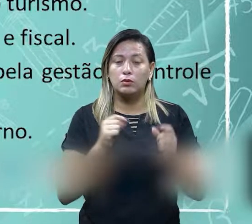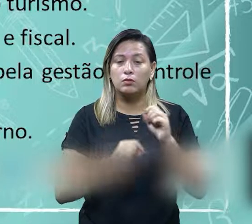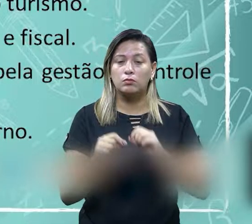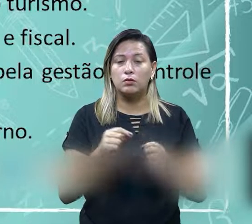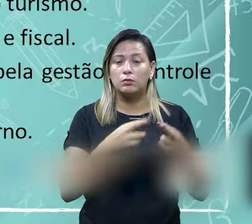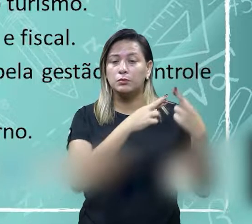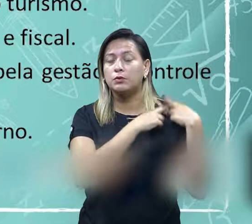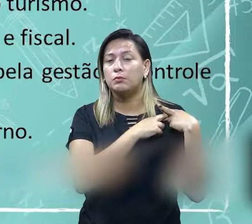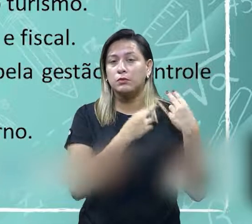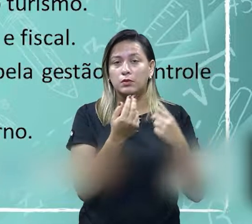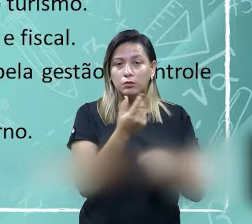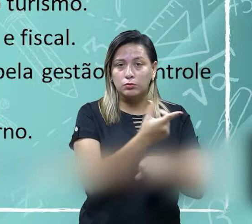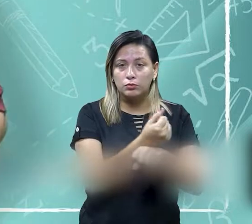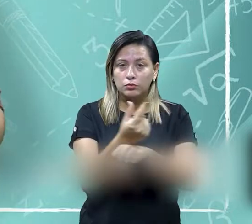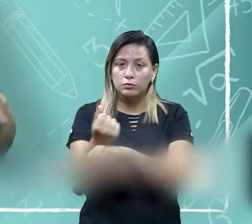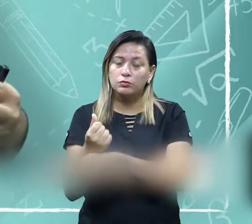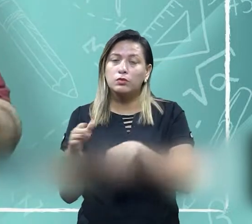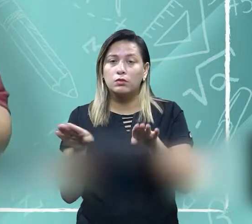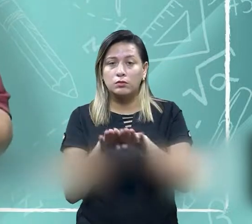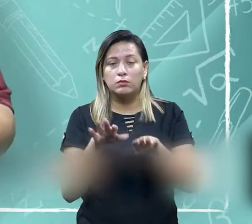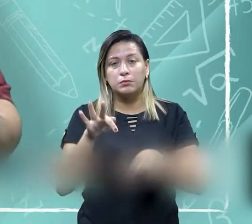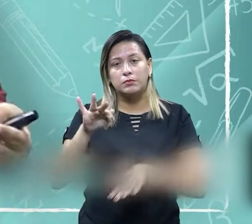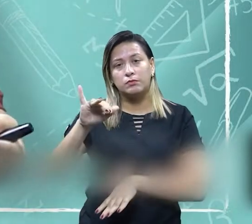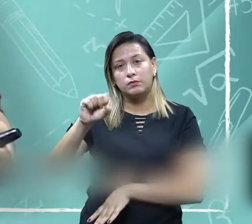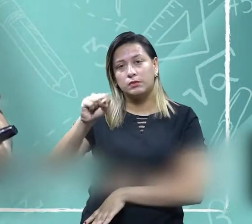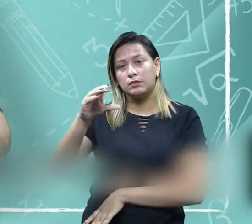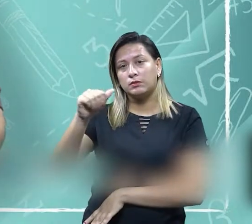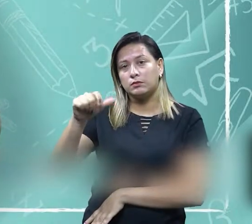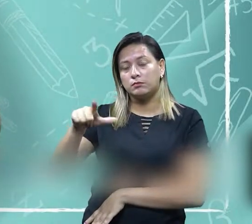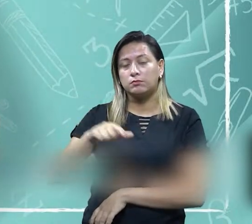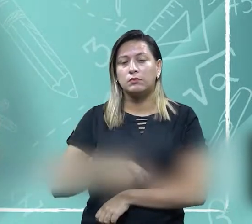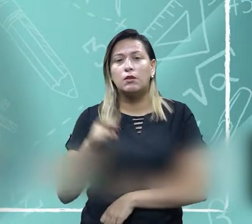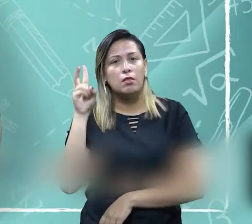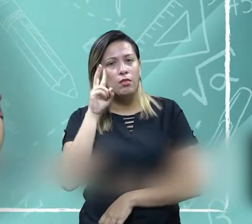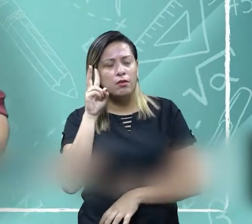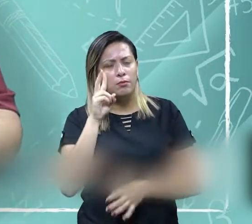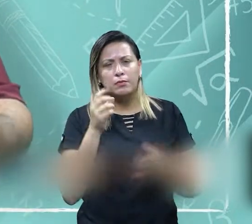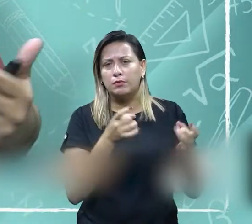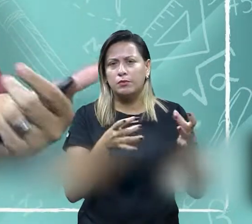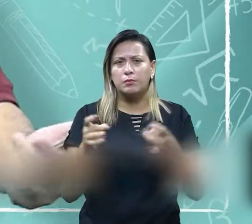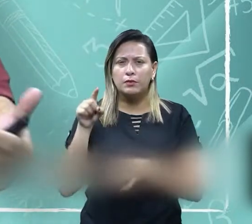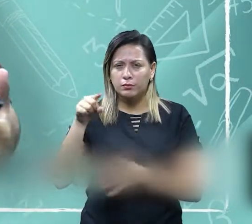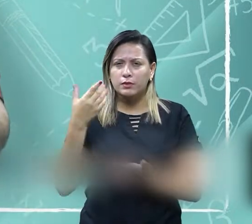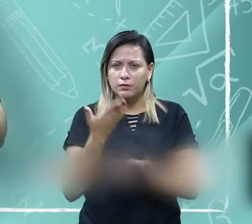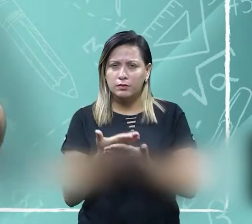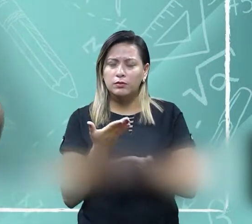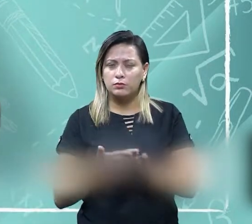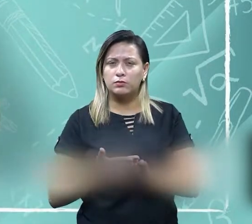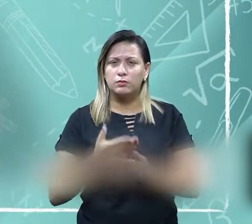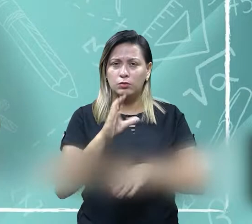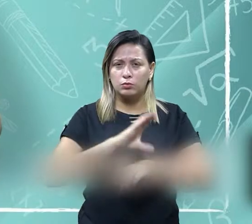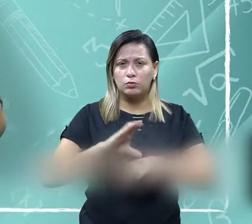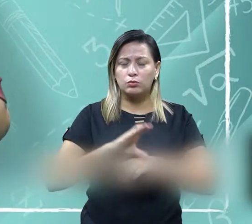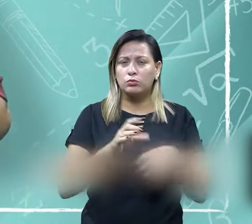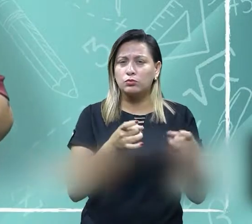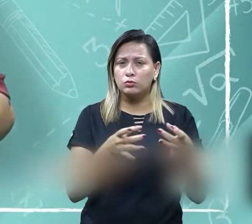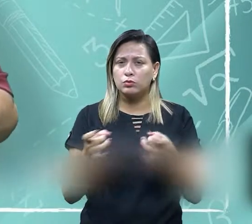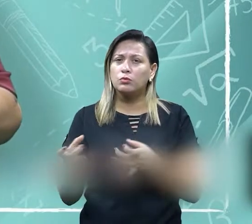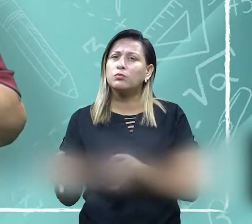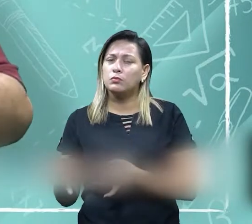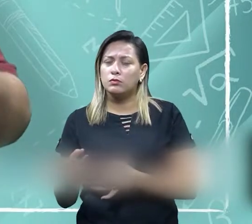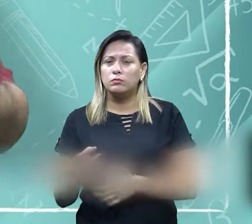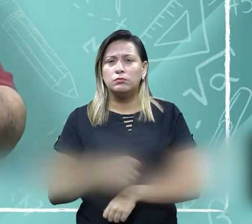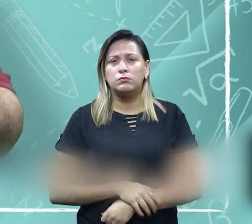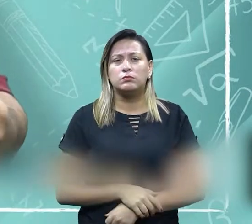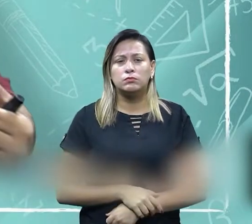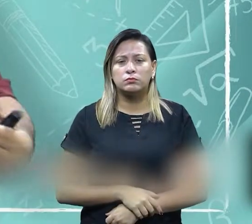políticas monetárias e fiscais. Lembra, qualquer tipo de comércio, você está fazendo curso de comércio, você já viu muito falando sobre isso. Então o comércio,